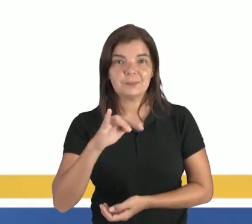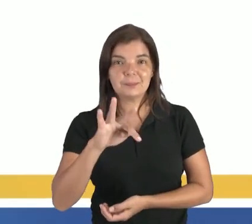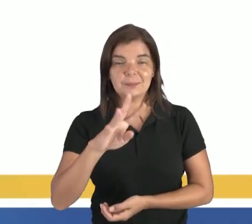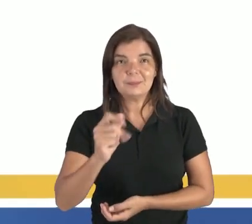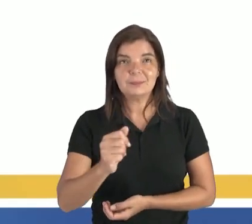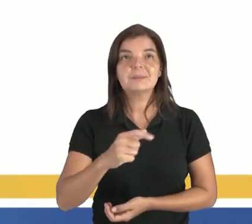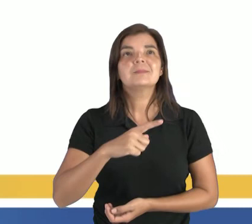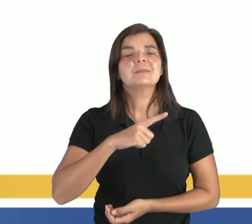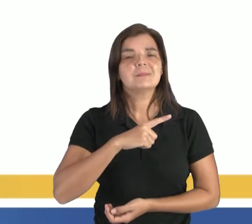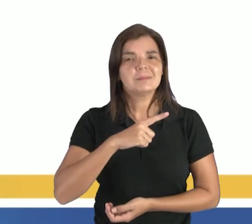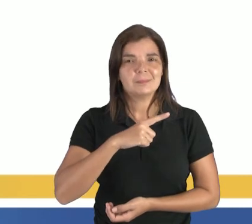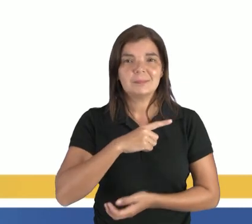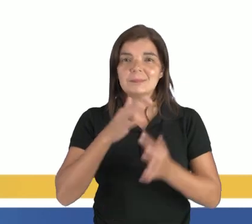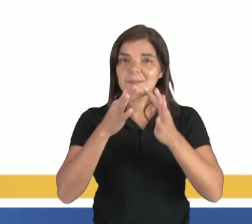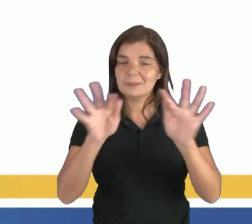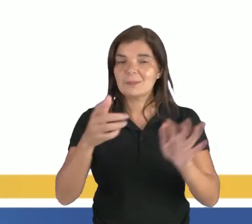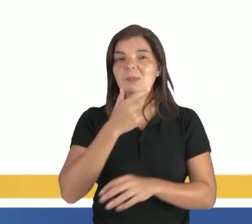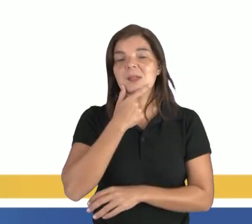she is